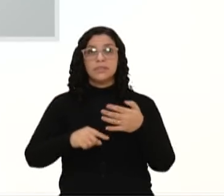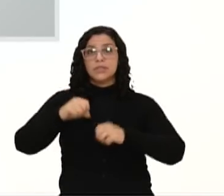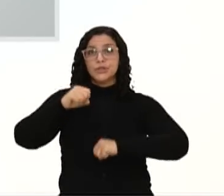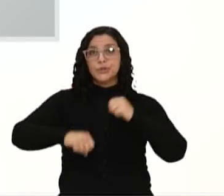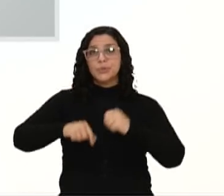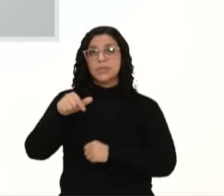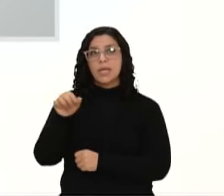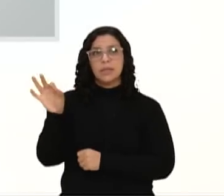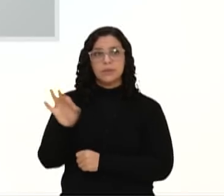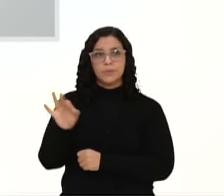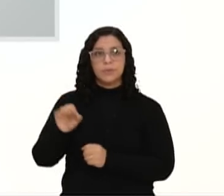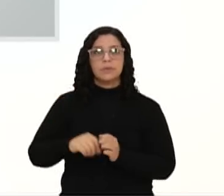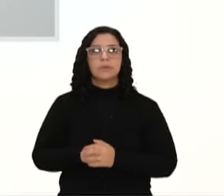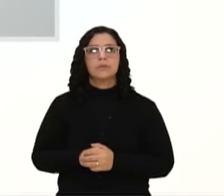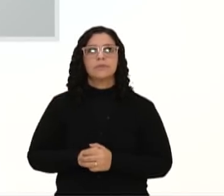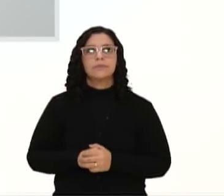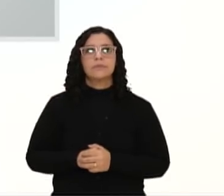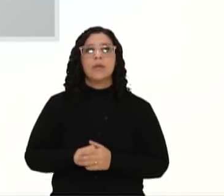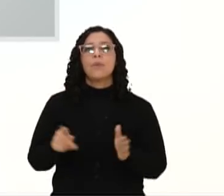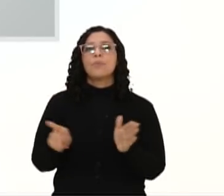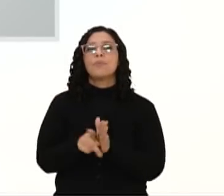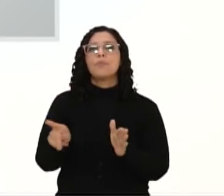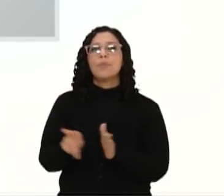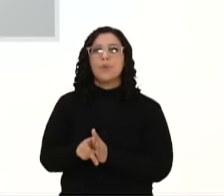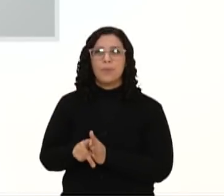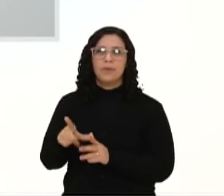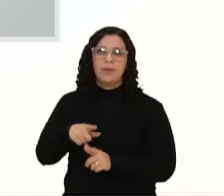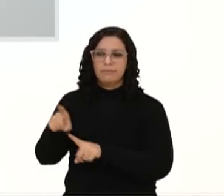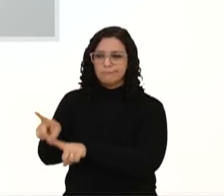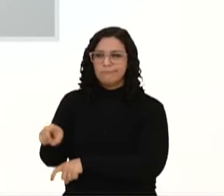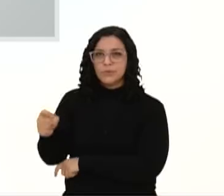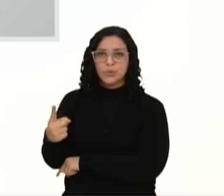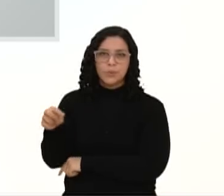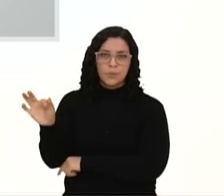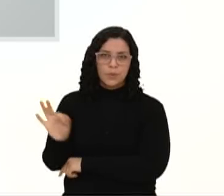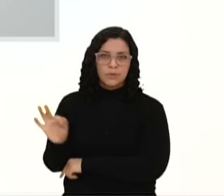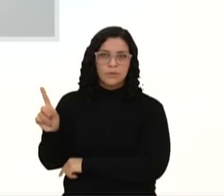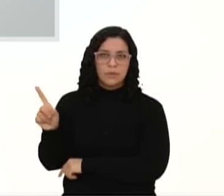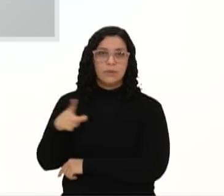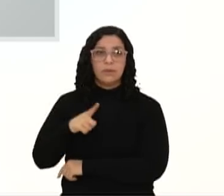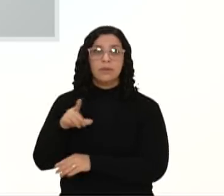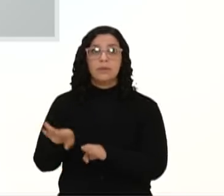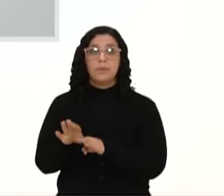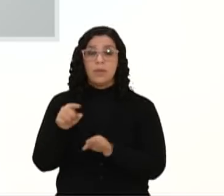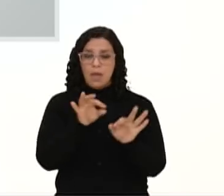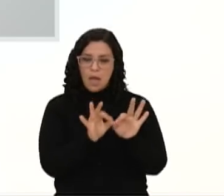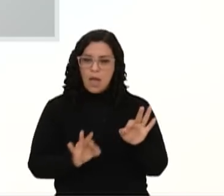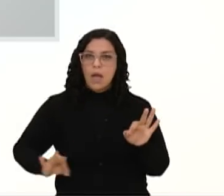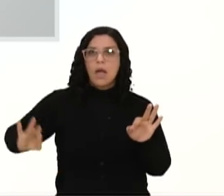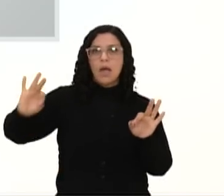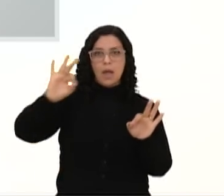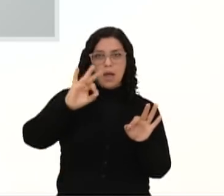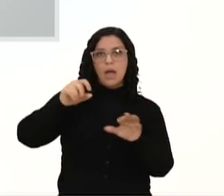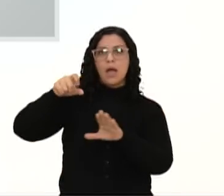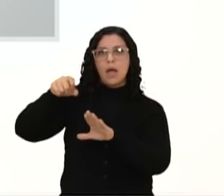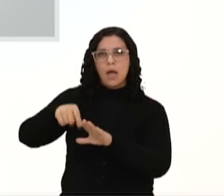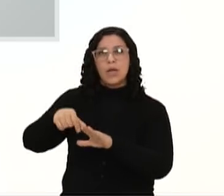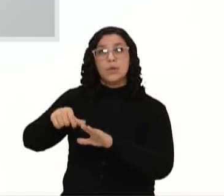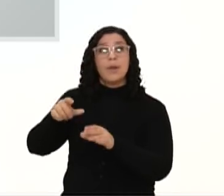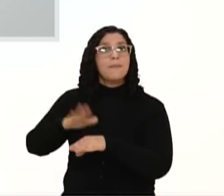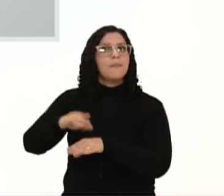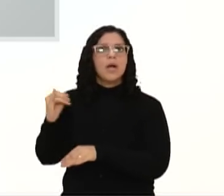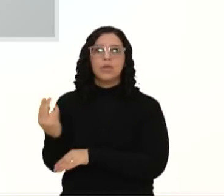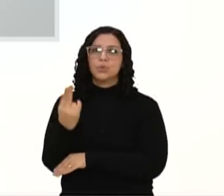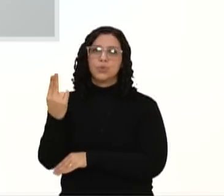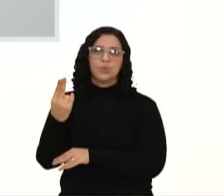indústria, 7%. E o consumo rural, 1%. Entendendo aqui que a agricultura é o setor que